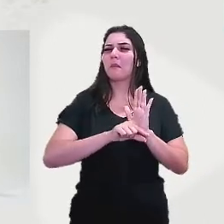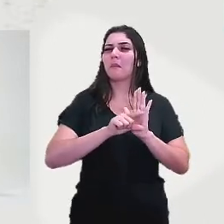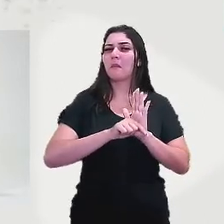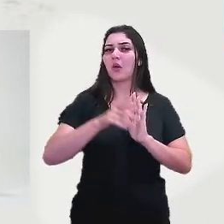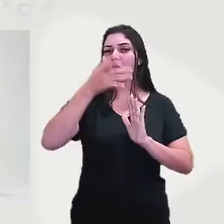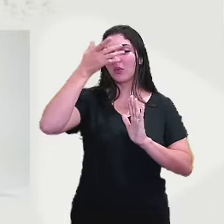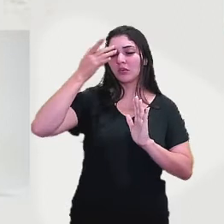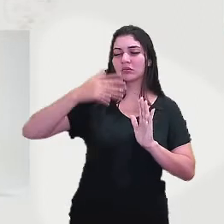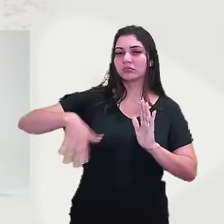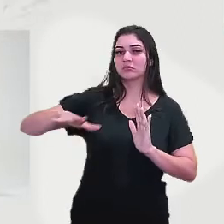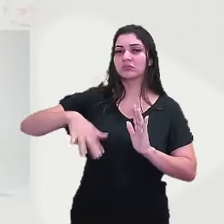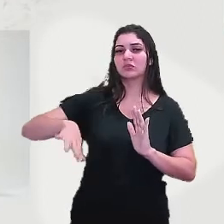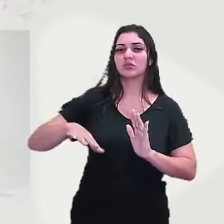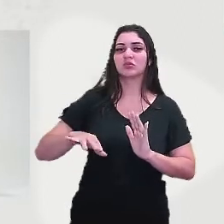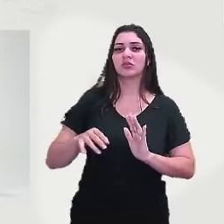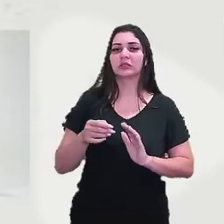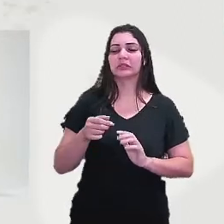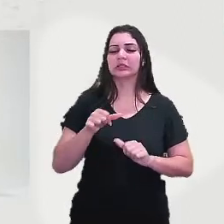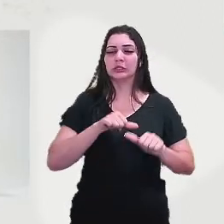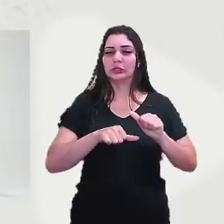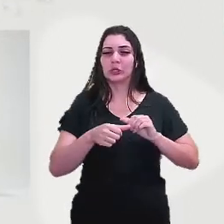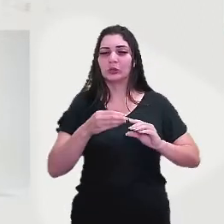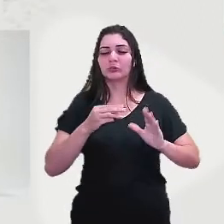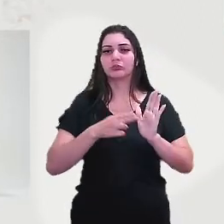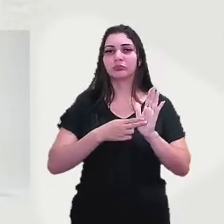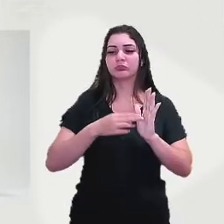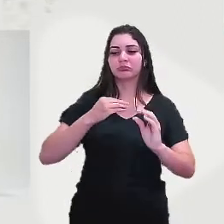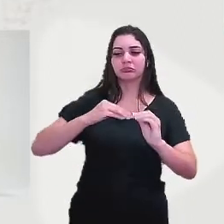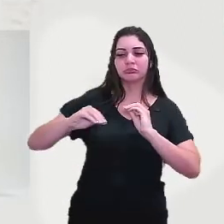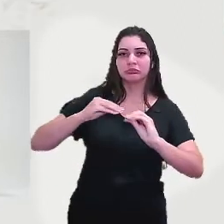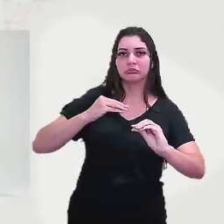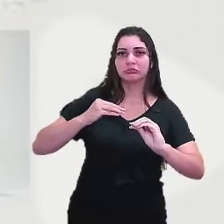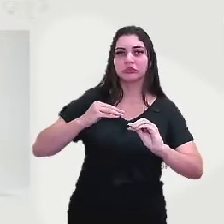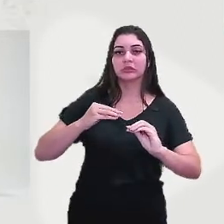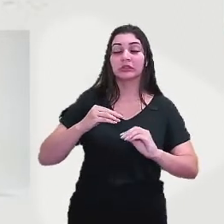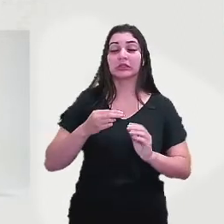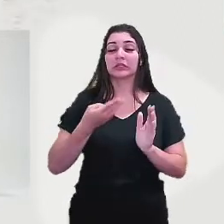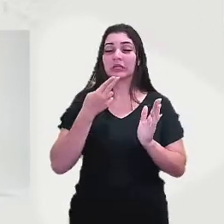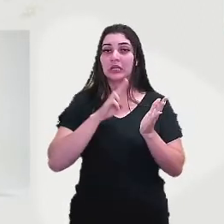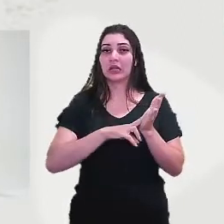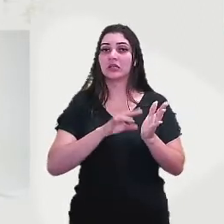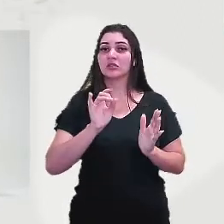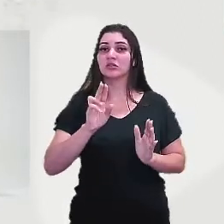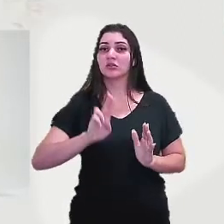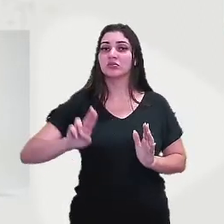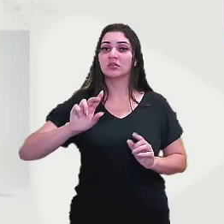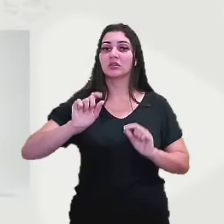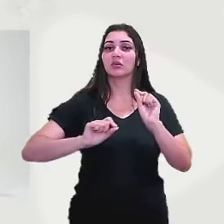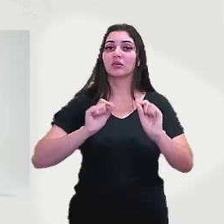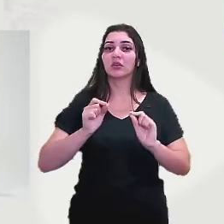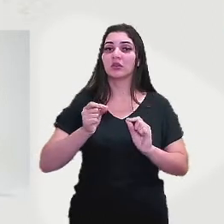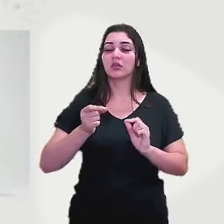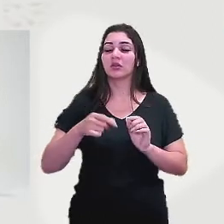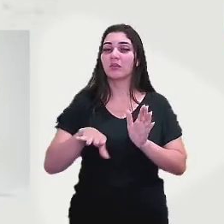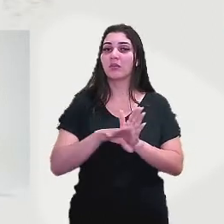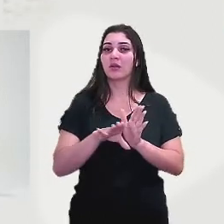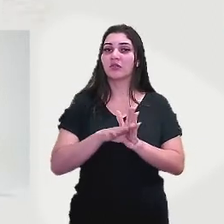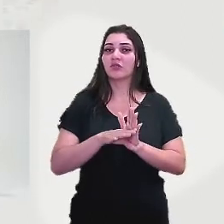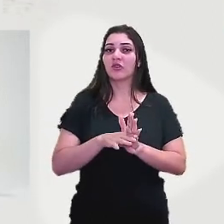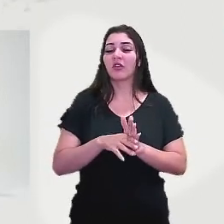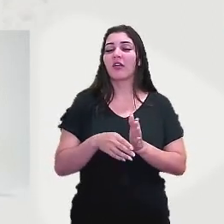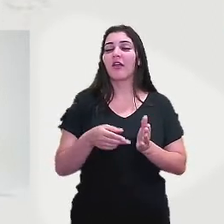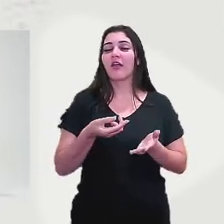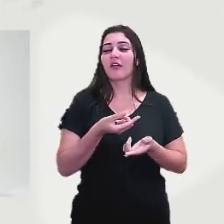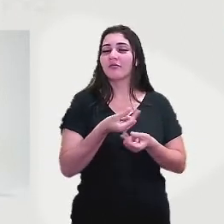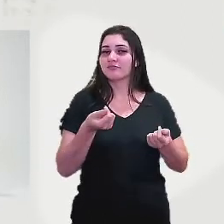Pouquíssimas pessoas trocam cartas entre si. Carta hoje, né, é utilizada para quê? Para chegar os boletos de